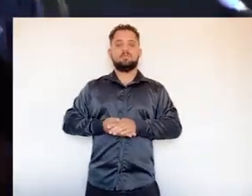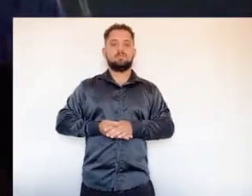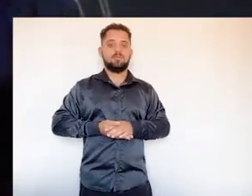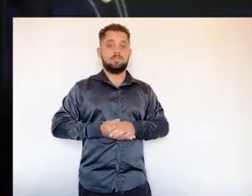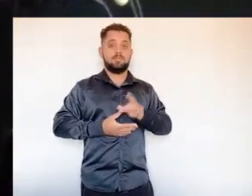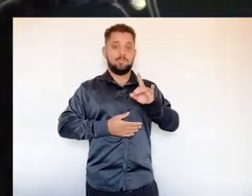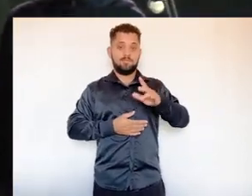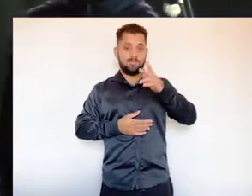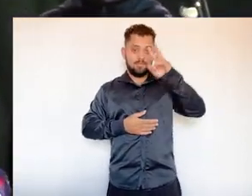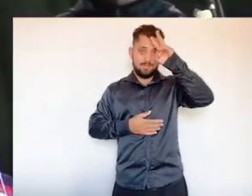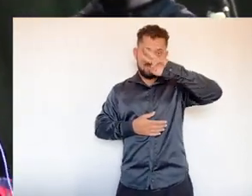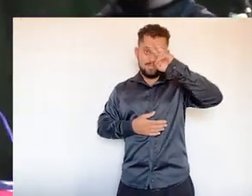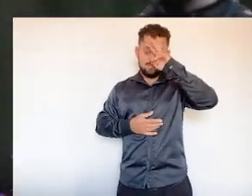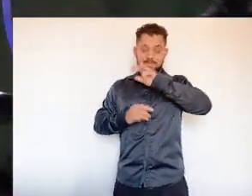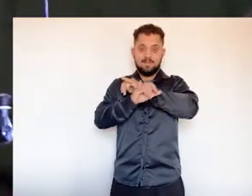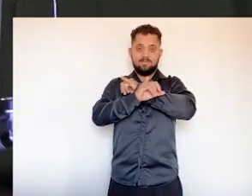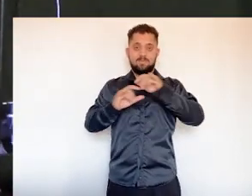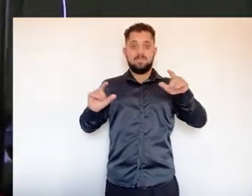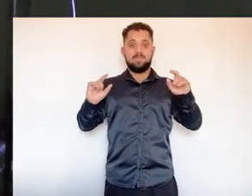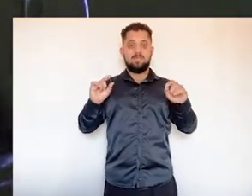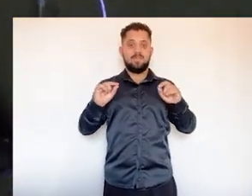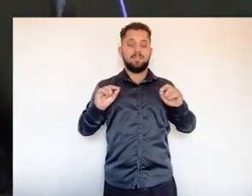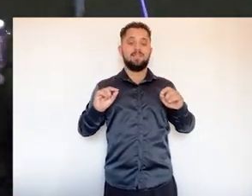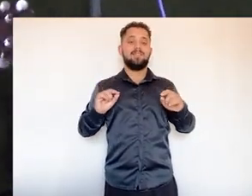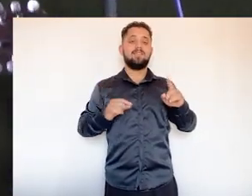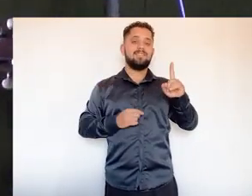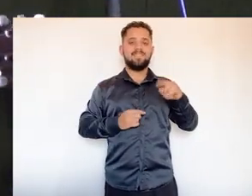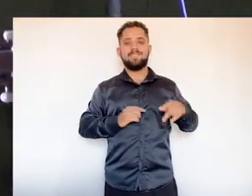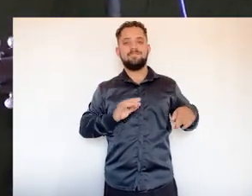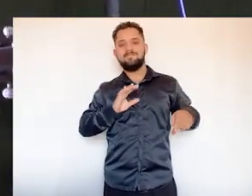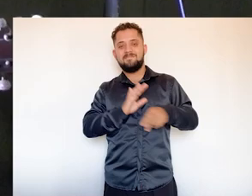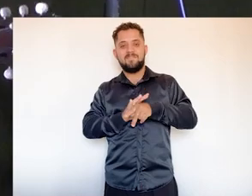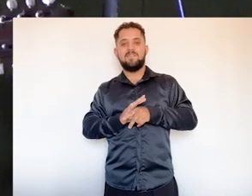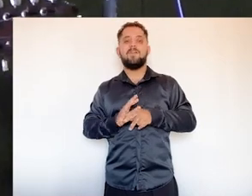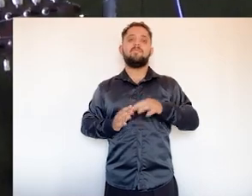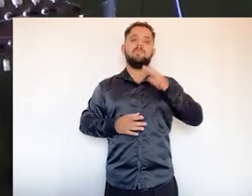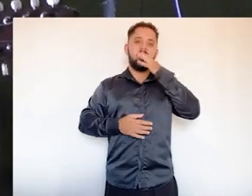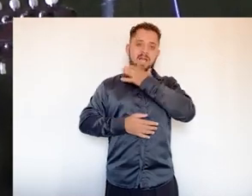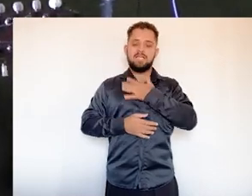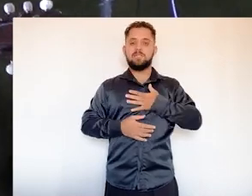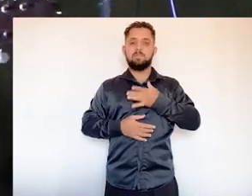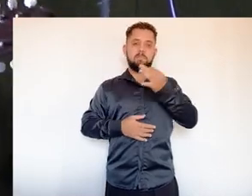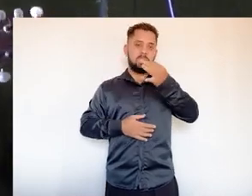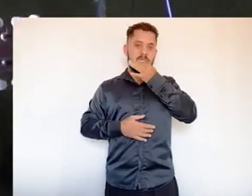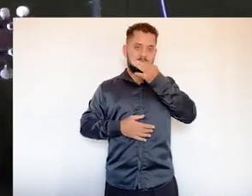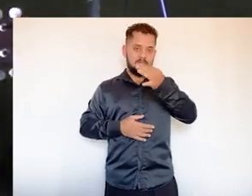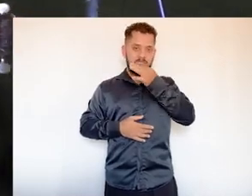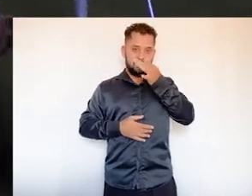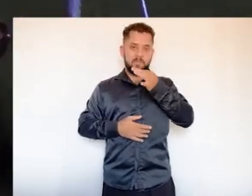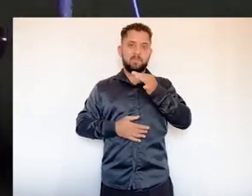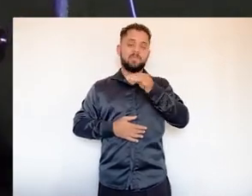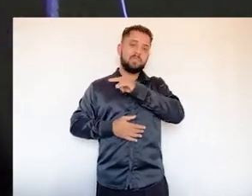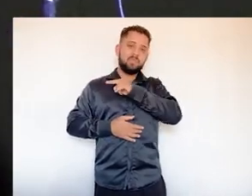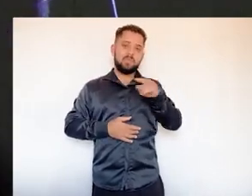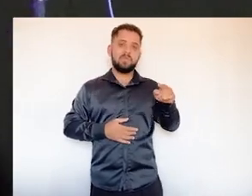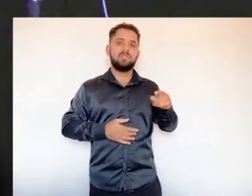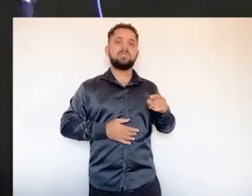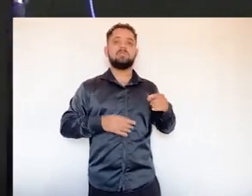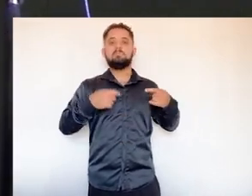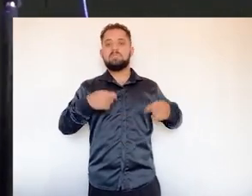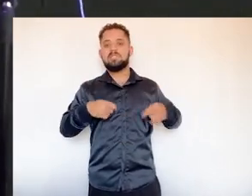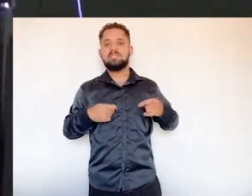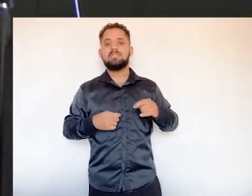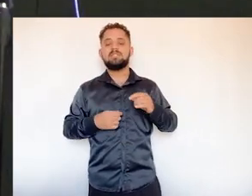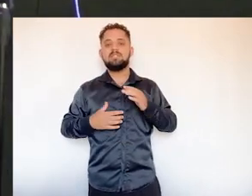só uma lembrança daquilo que eu acho, né? Que a gente tem que ter no coração, no